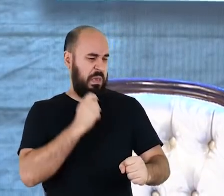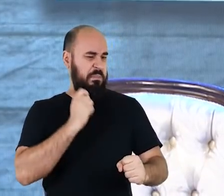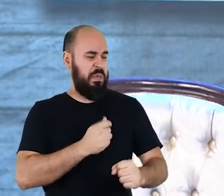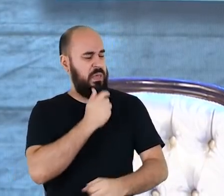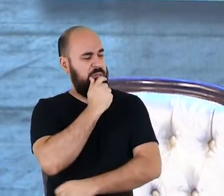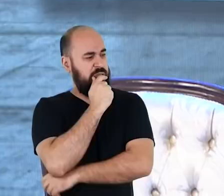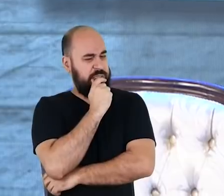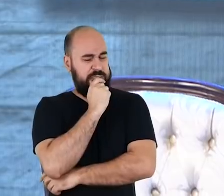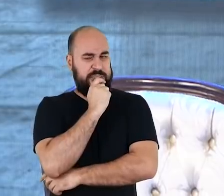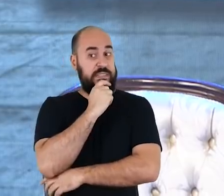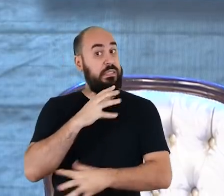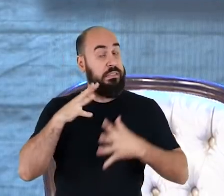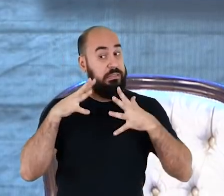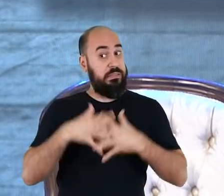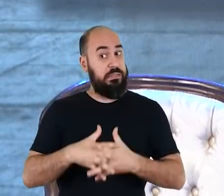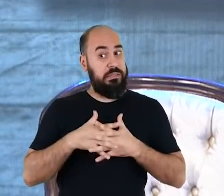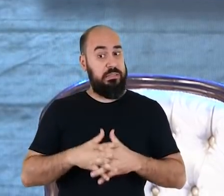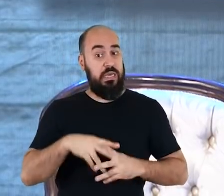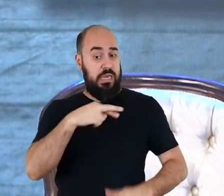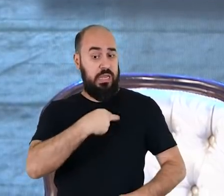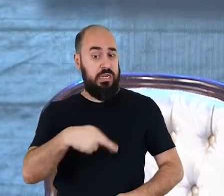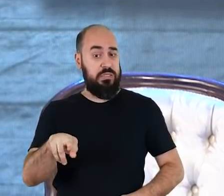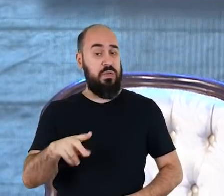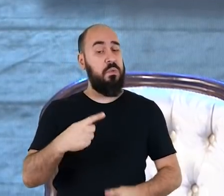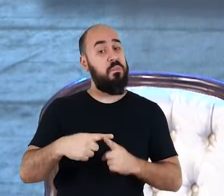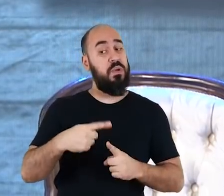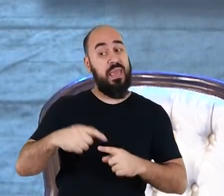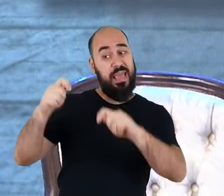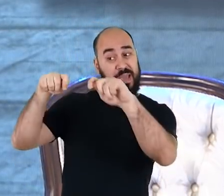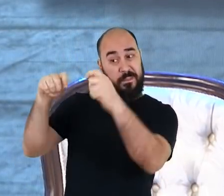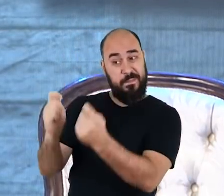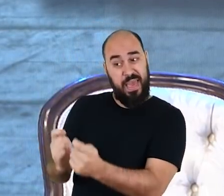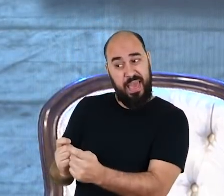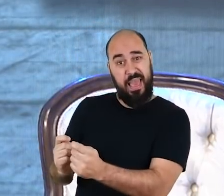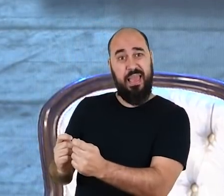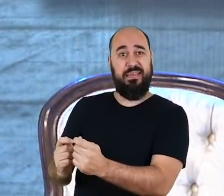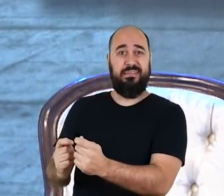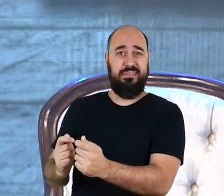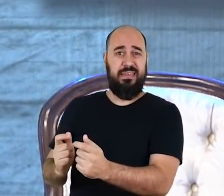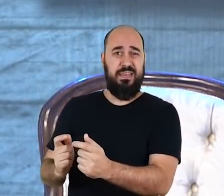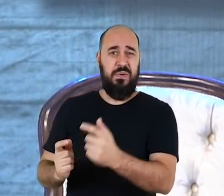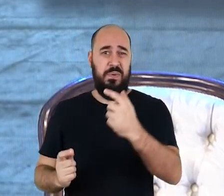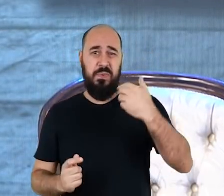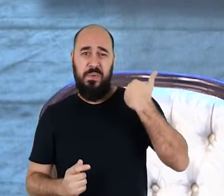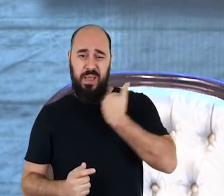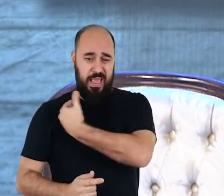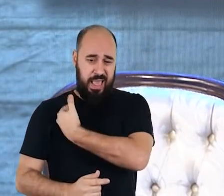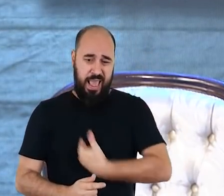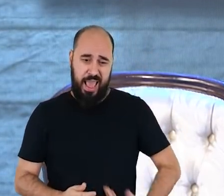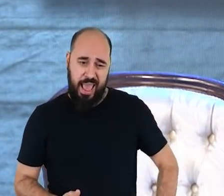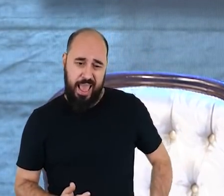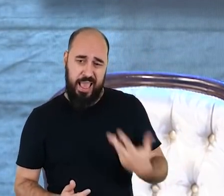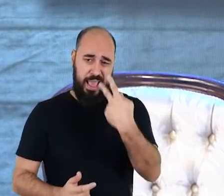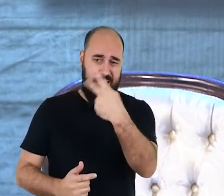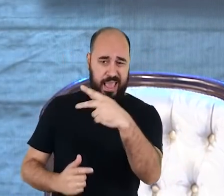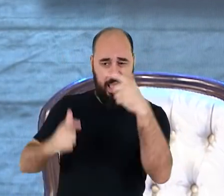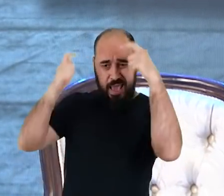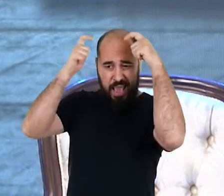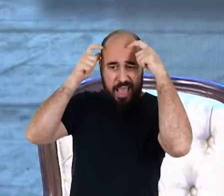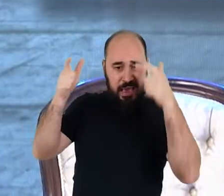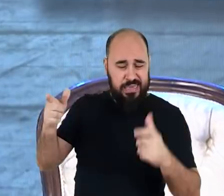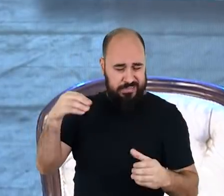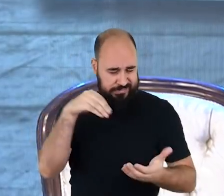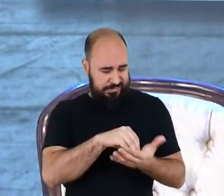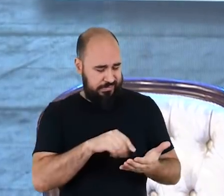deles, porque estava trazendo a imagem, lembra a questão da imagem do rei, a imagem da águia? Então o que